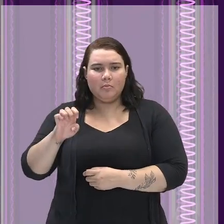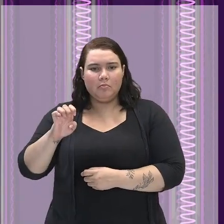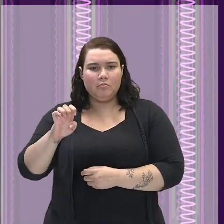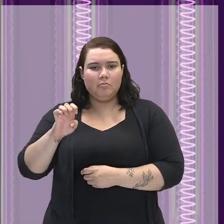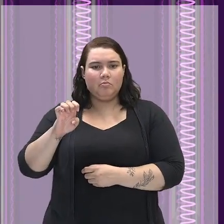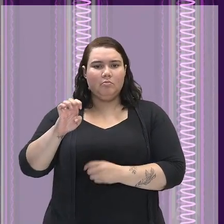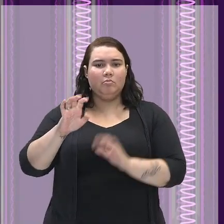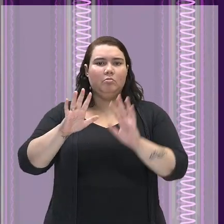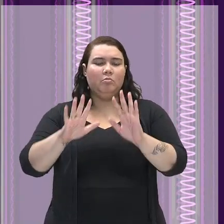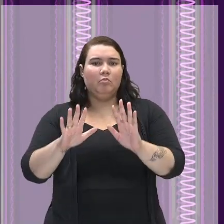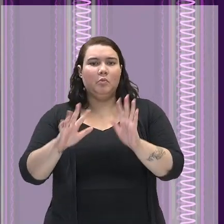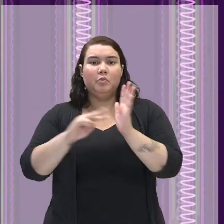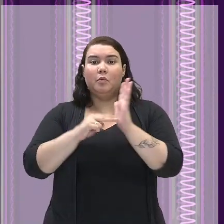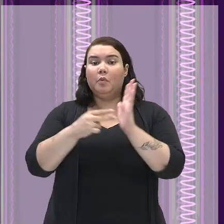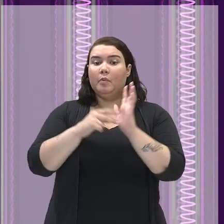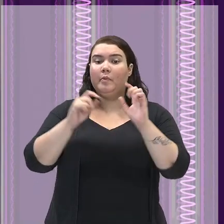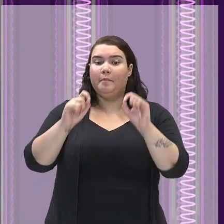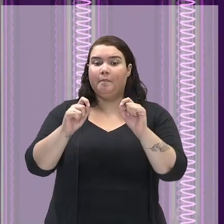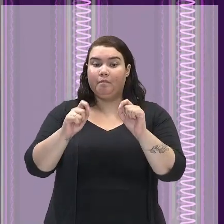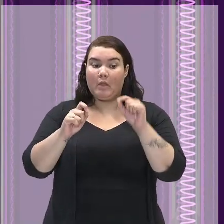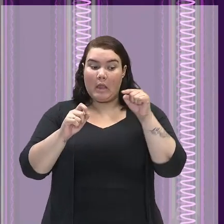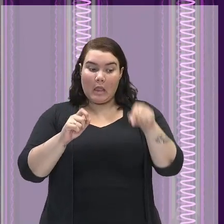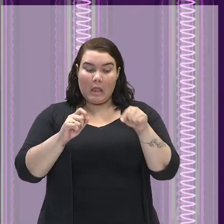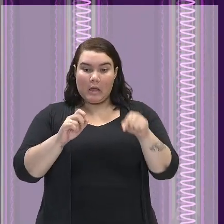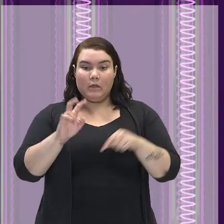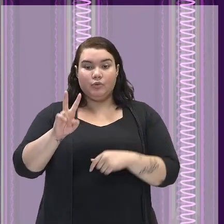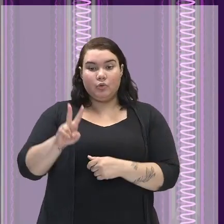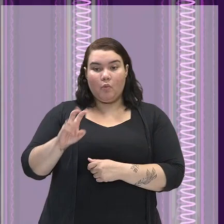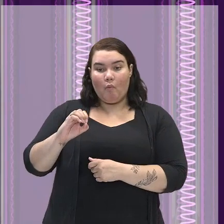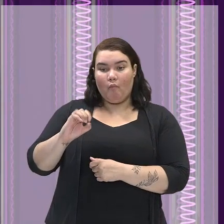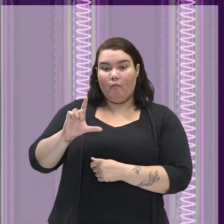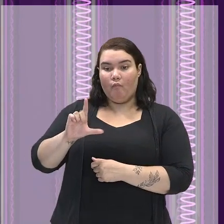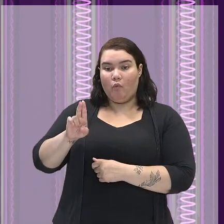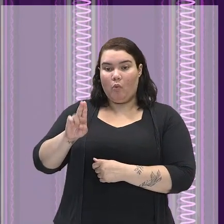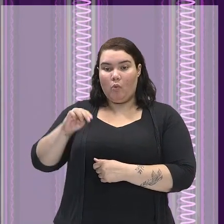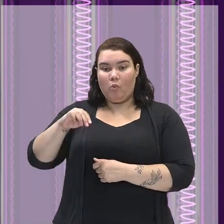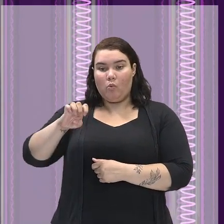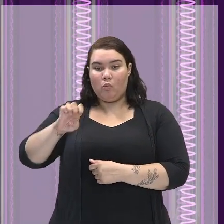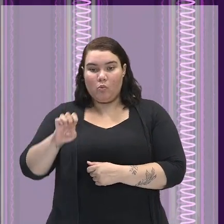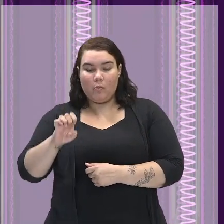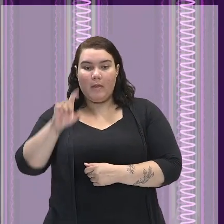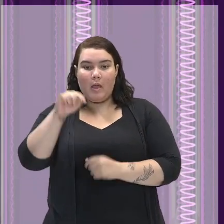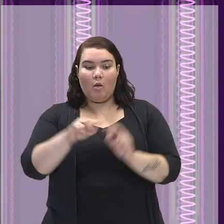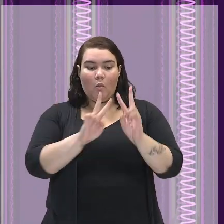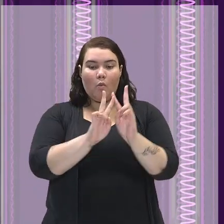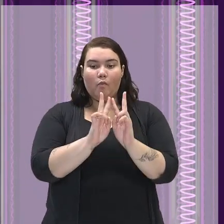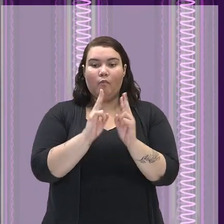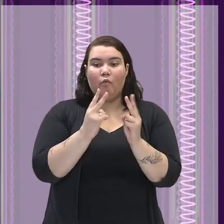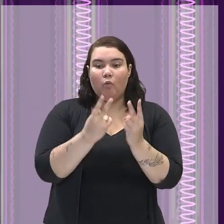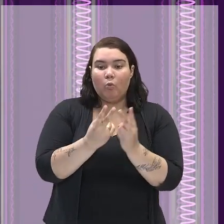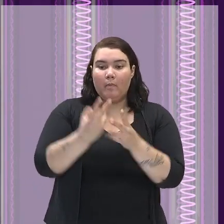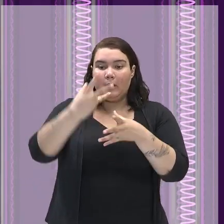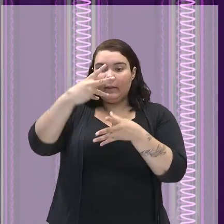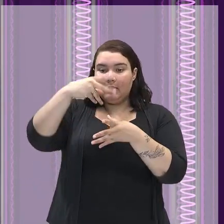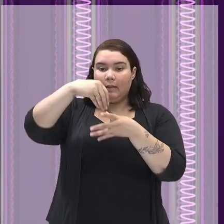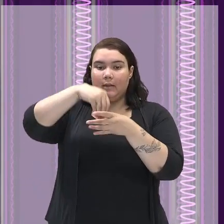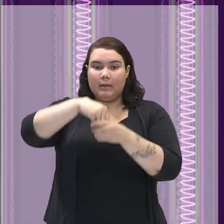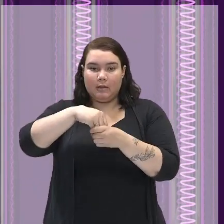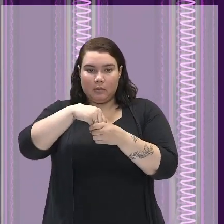O volume é exatamente o espaço ocupado por